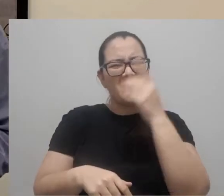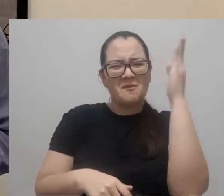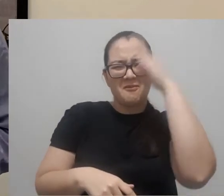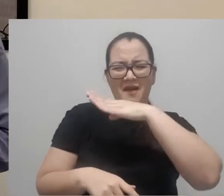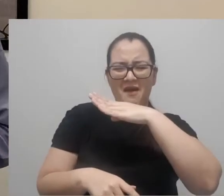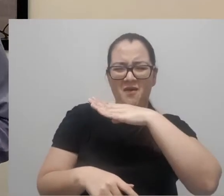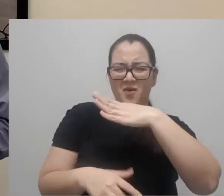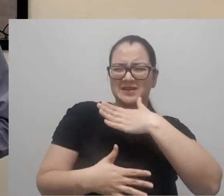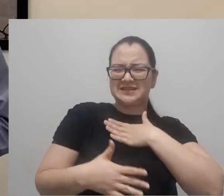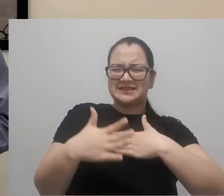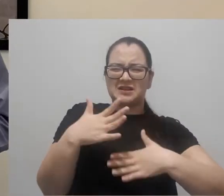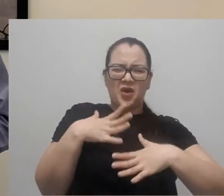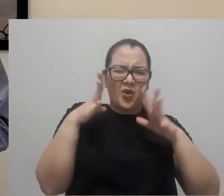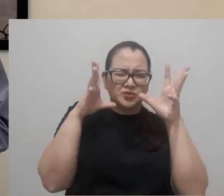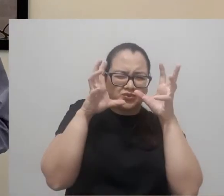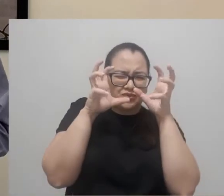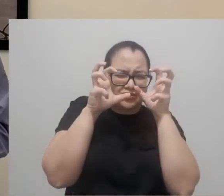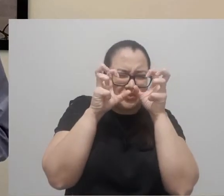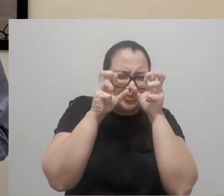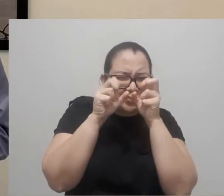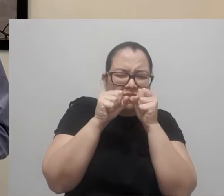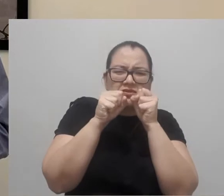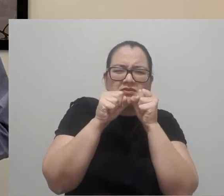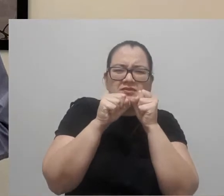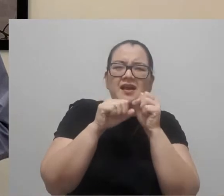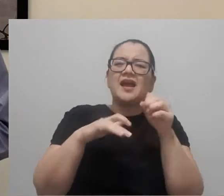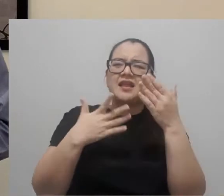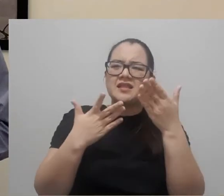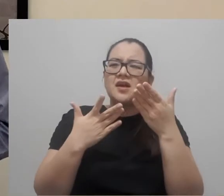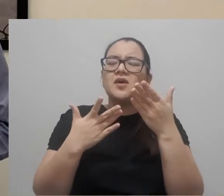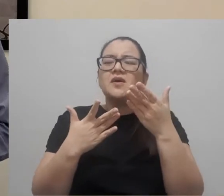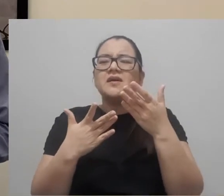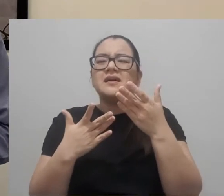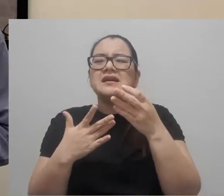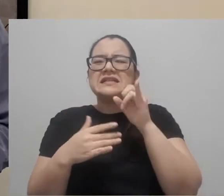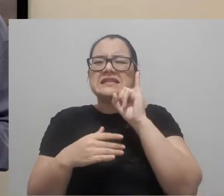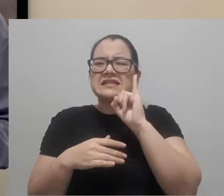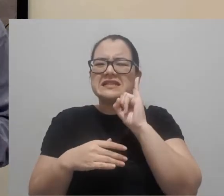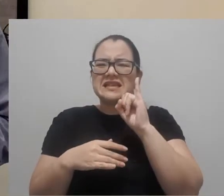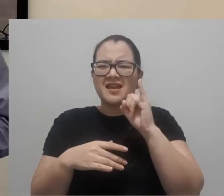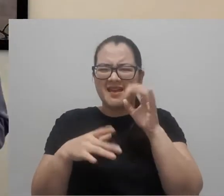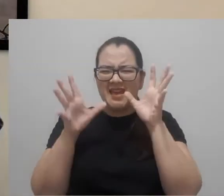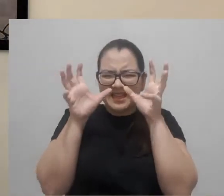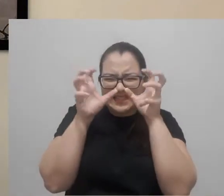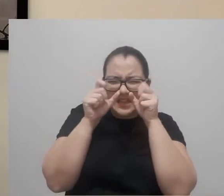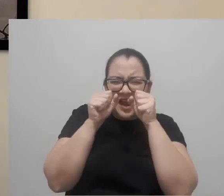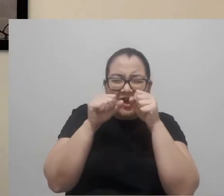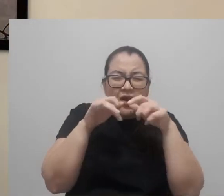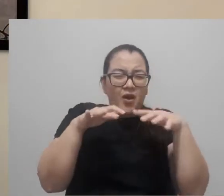estará em trevas. Portanto, caso a luz que em ti há sejam trevas, que grandes trevas